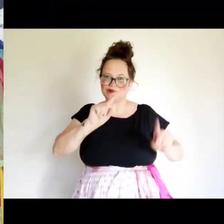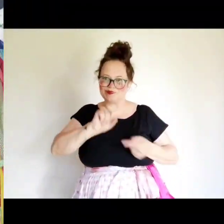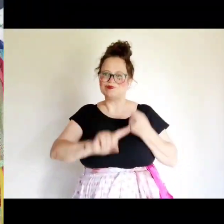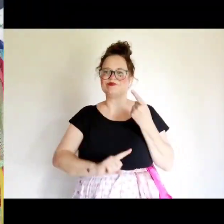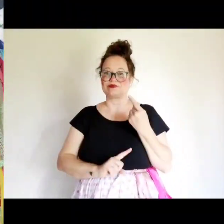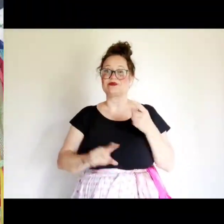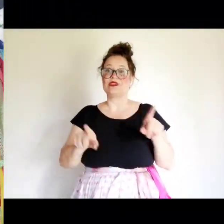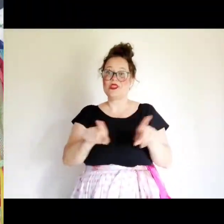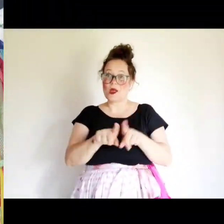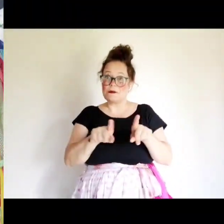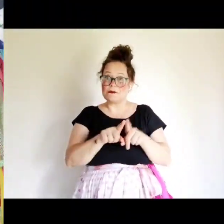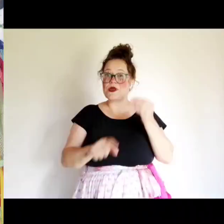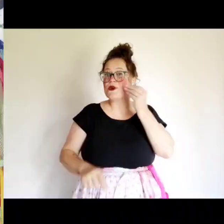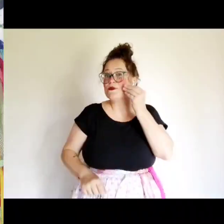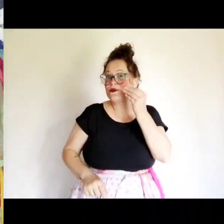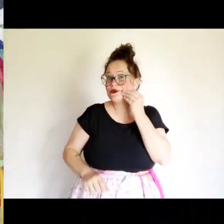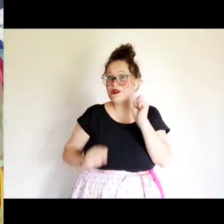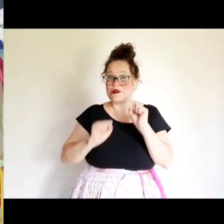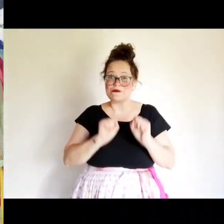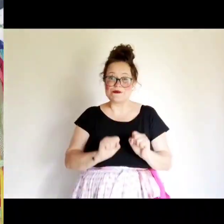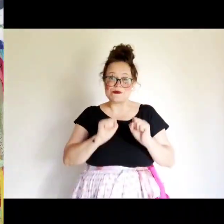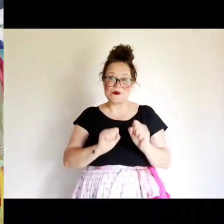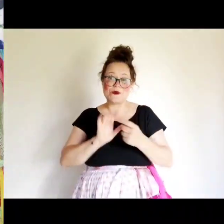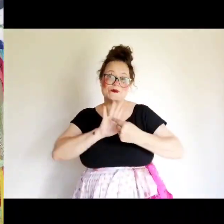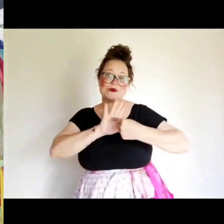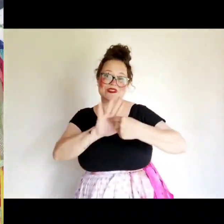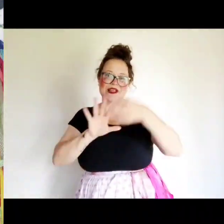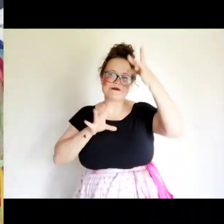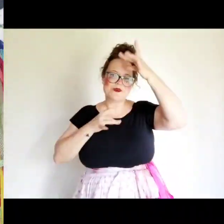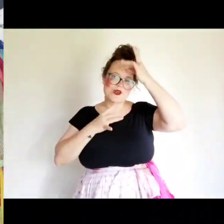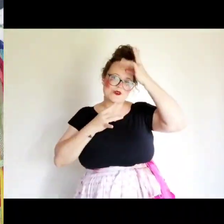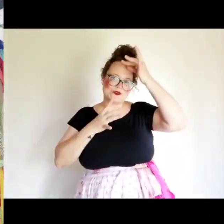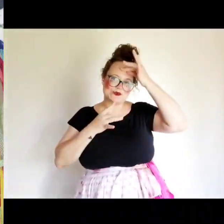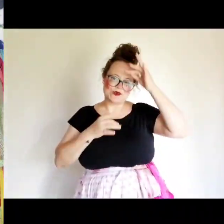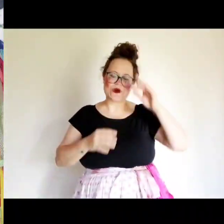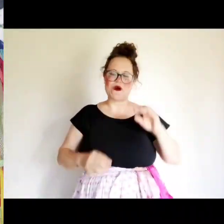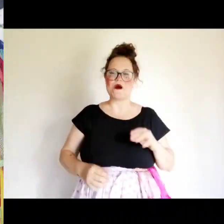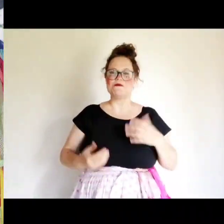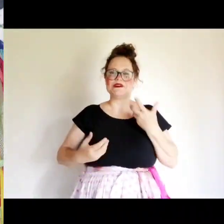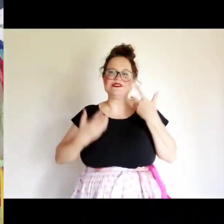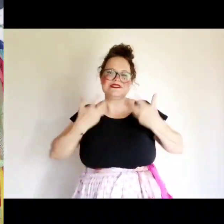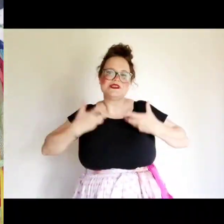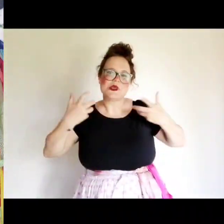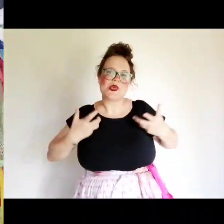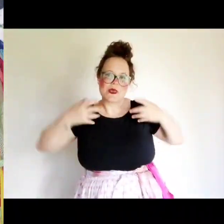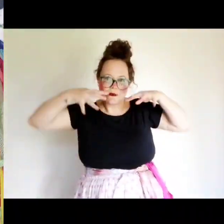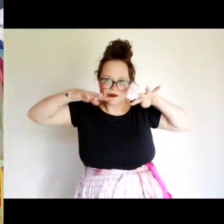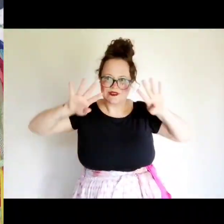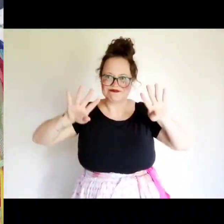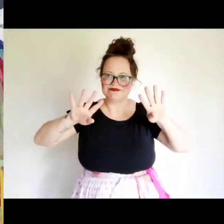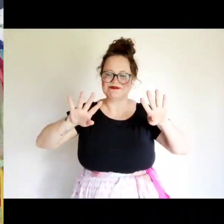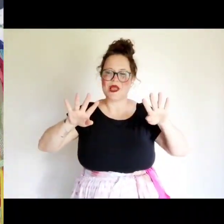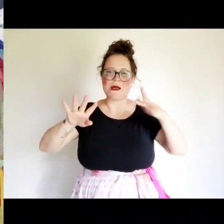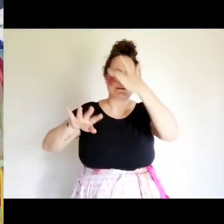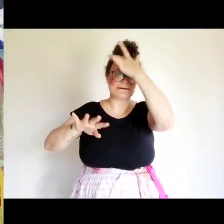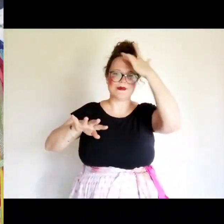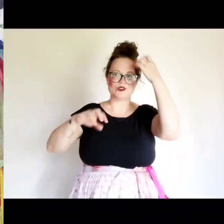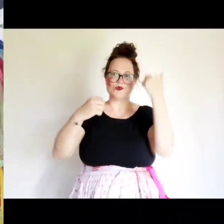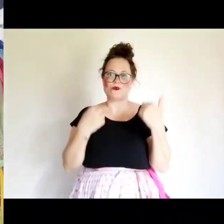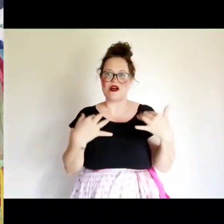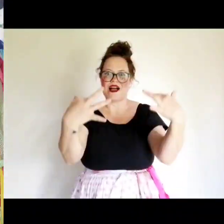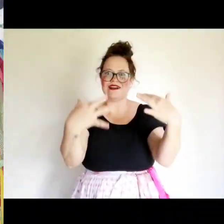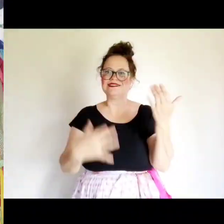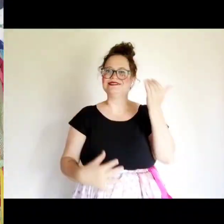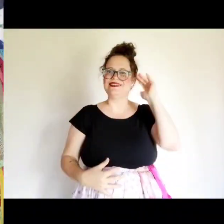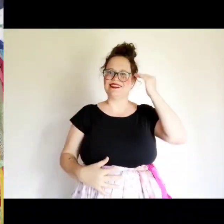E tive essa oportunidade para aparecer com a Humilha. Foi muito emocionante. Todo mundo entendeu o que eu queria